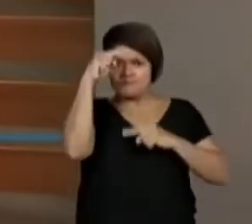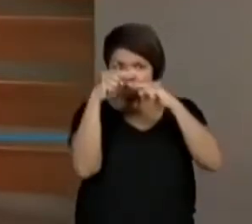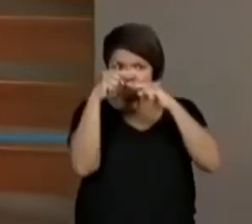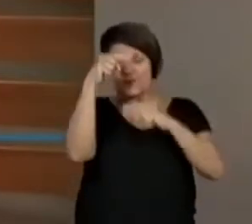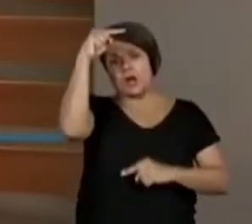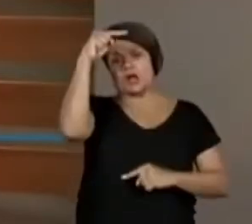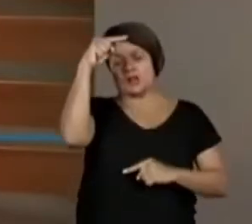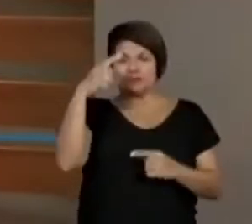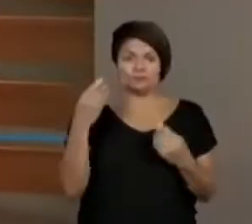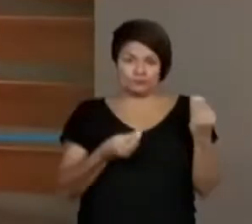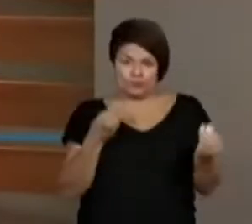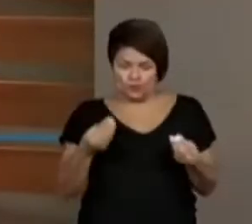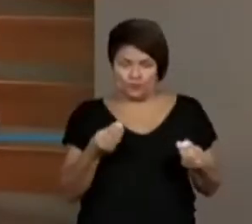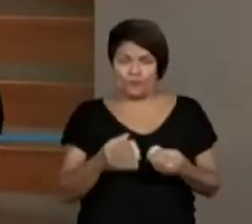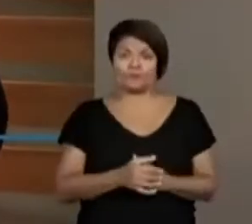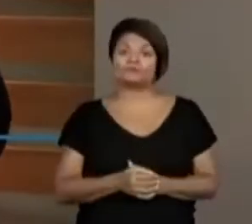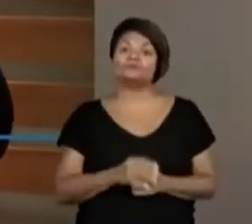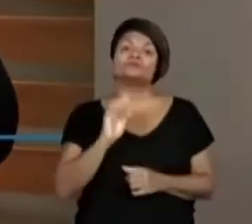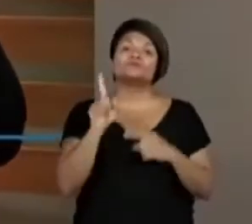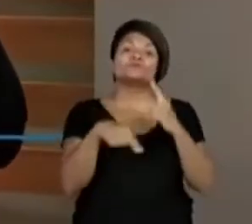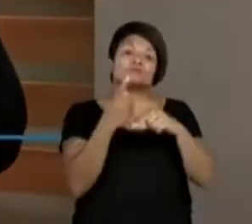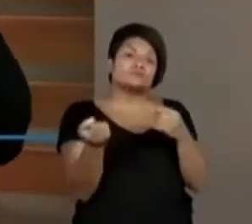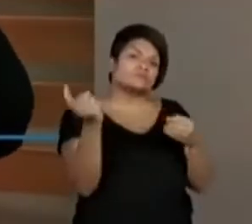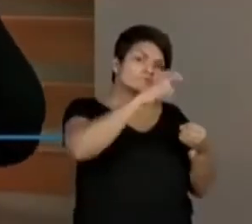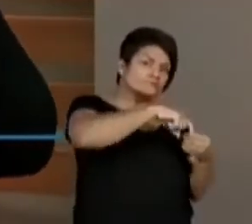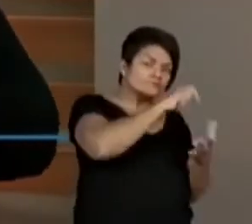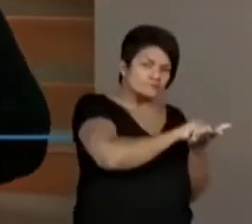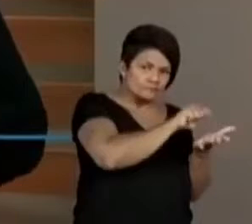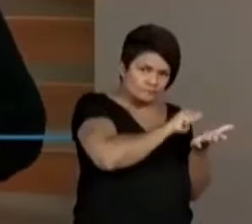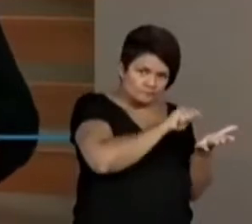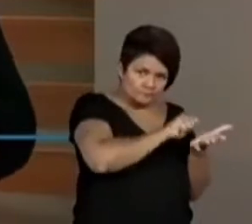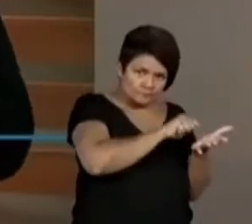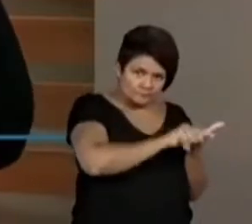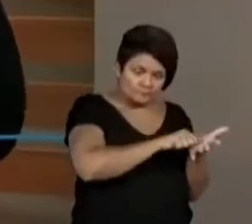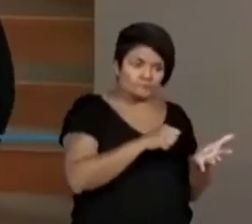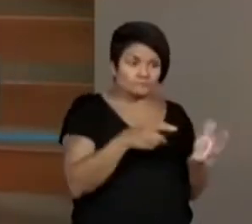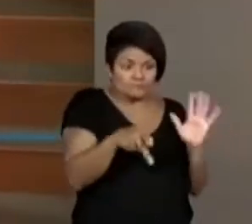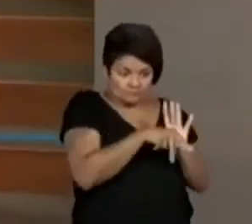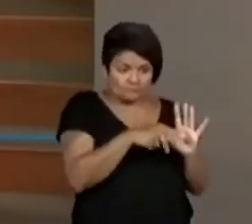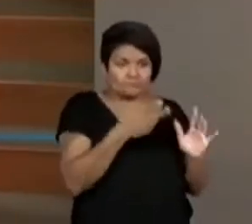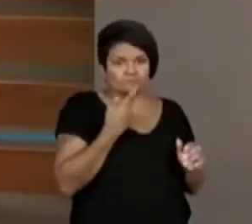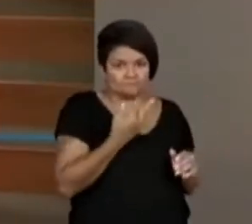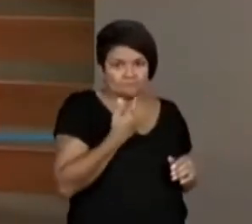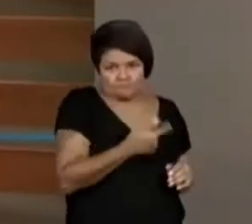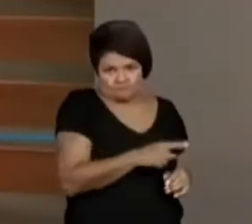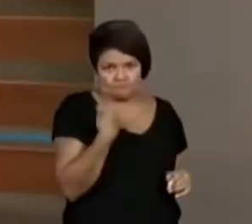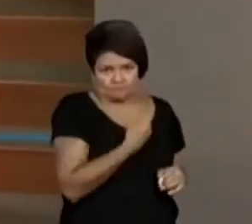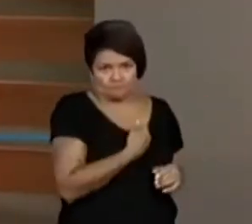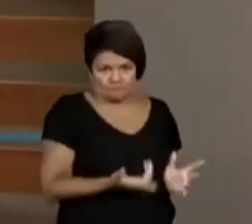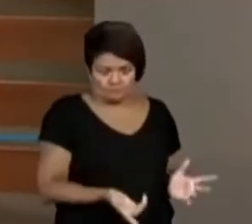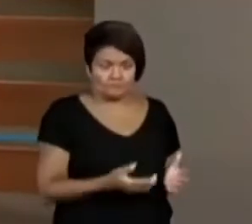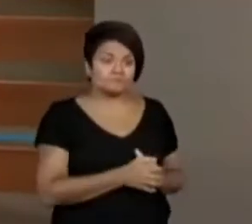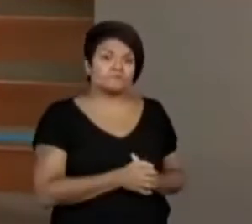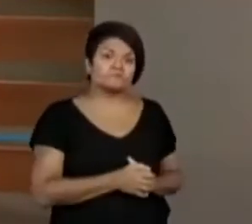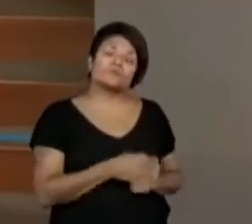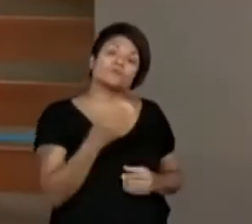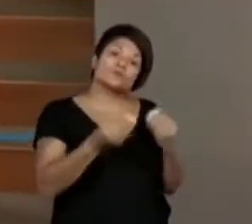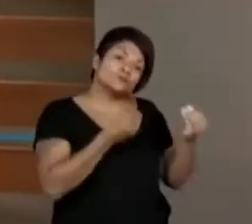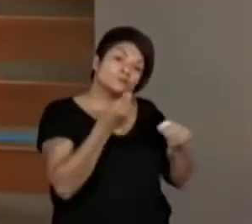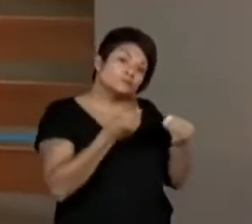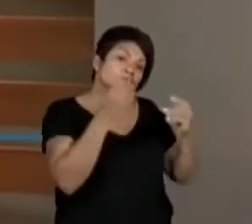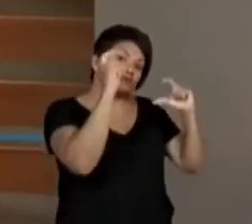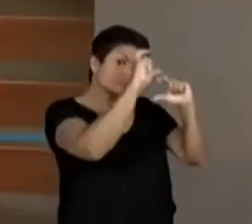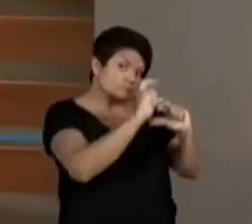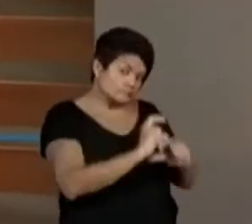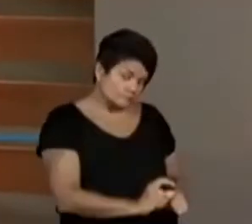elas, porque daí a gente volta para a questão da escrita e da própria nossa língua, que fala da questão de como fazer os versos,